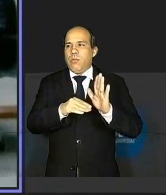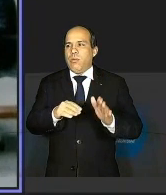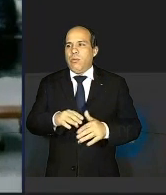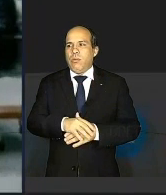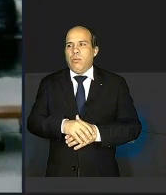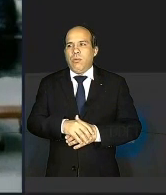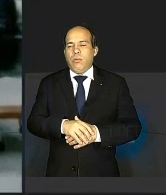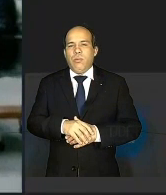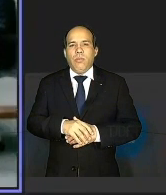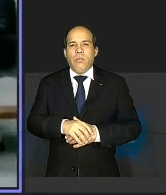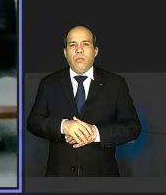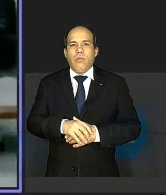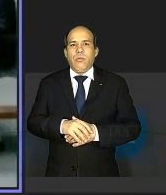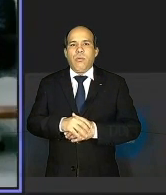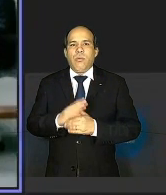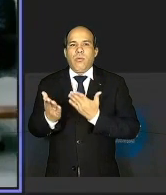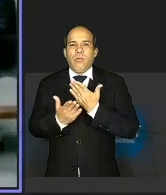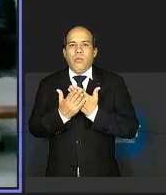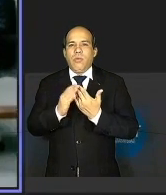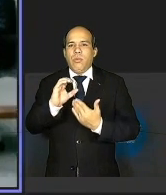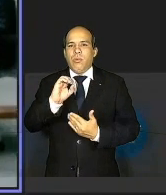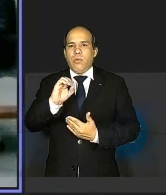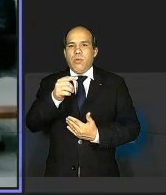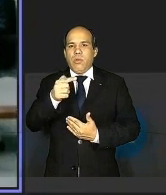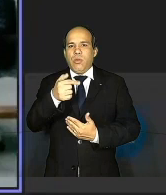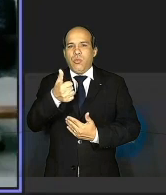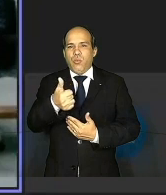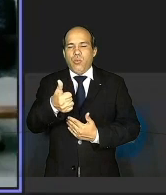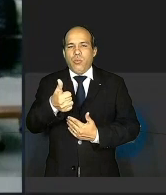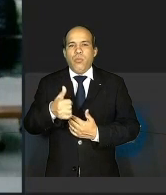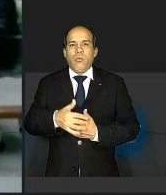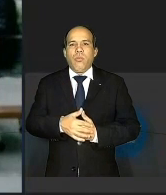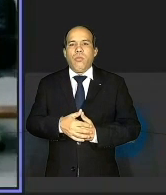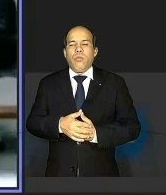pauta, a apelação